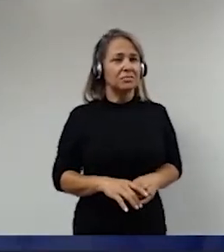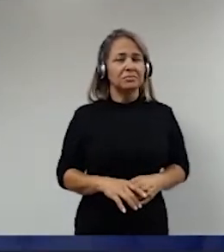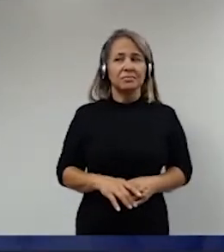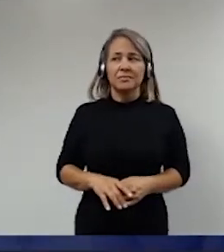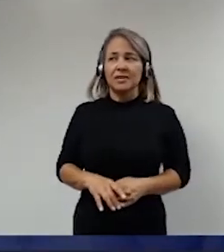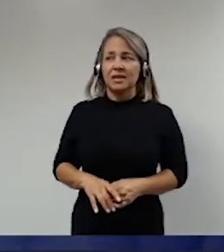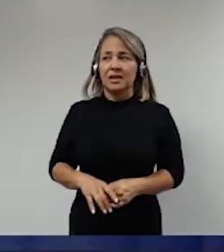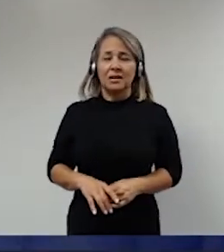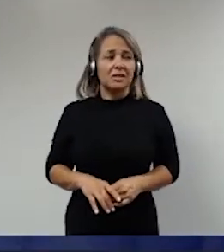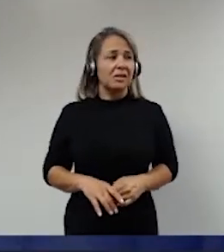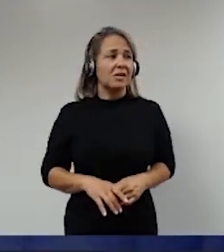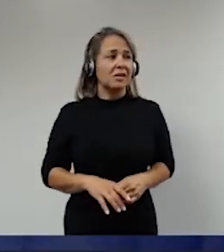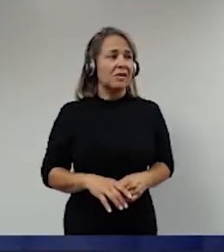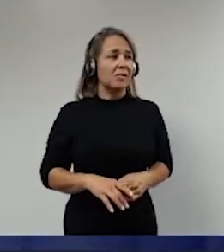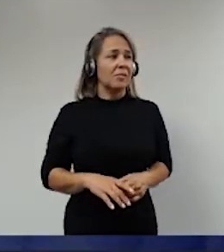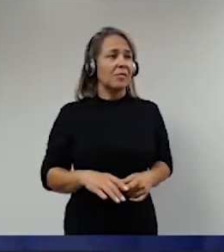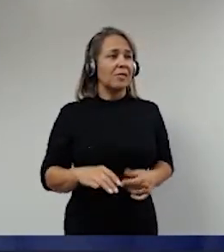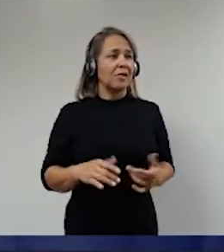talvez